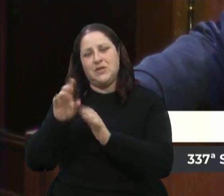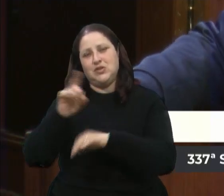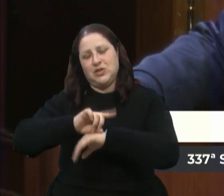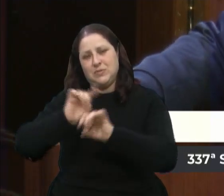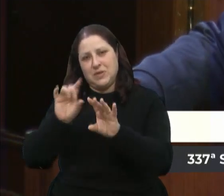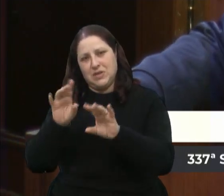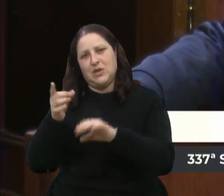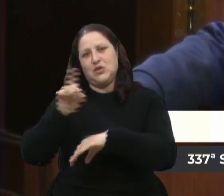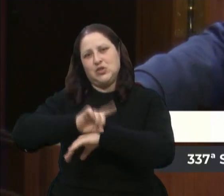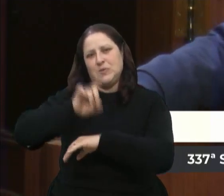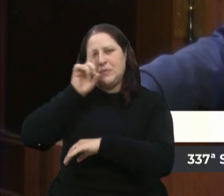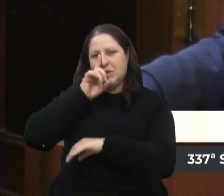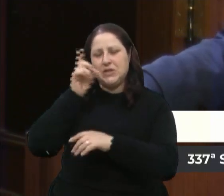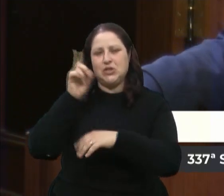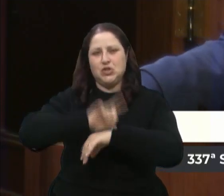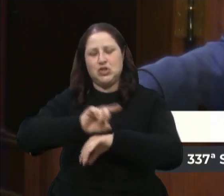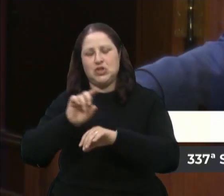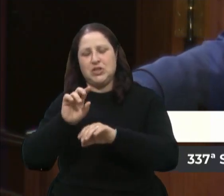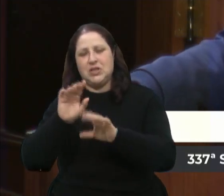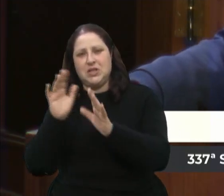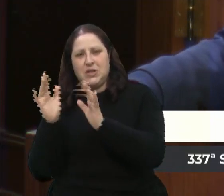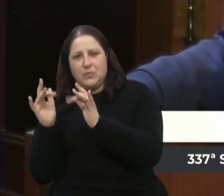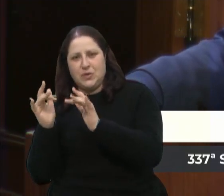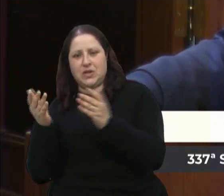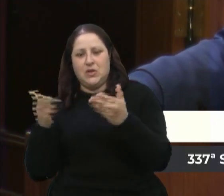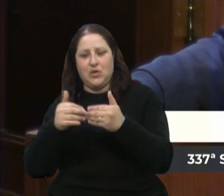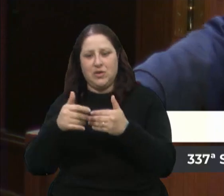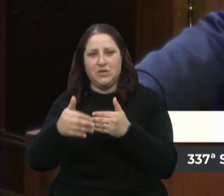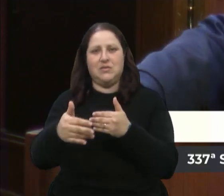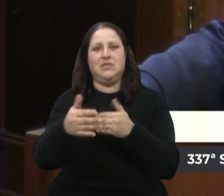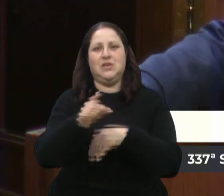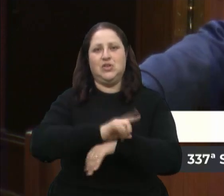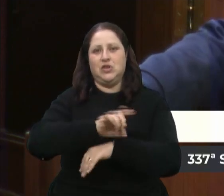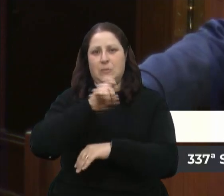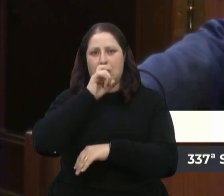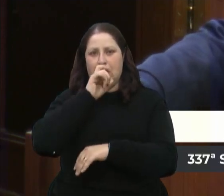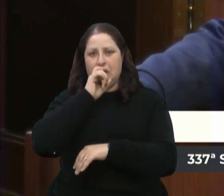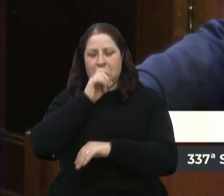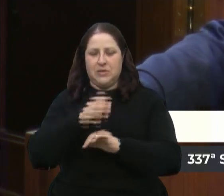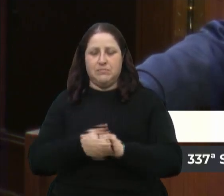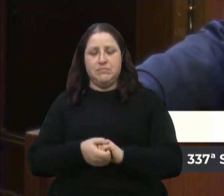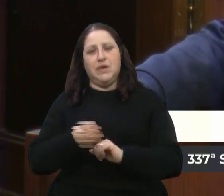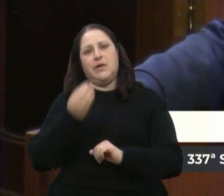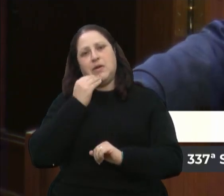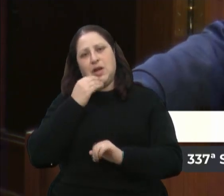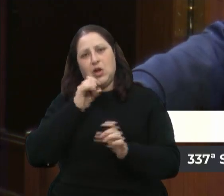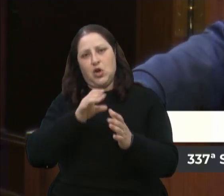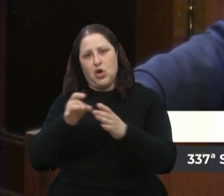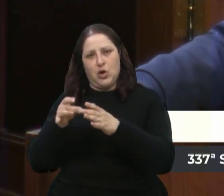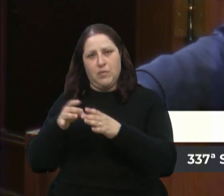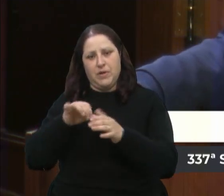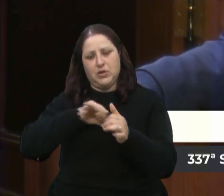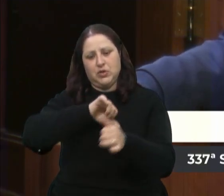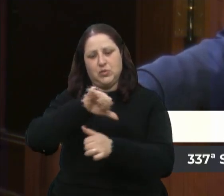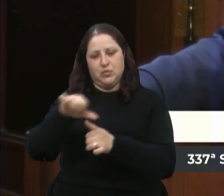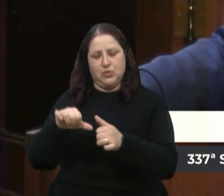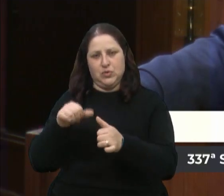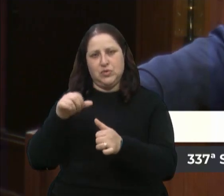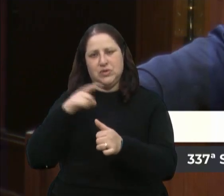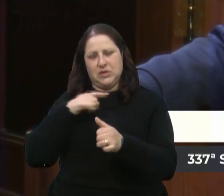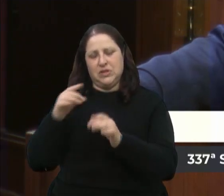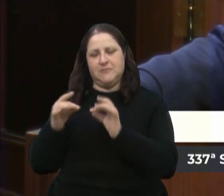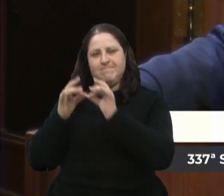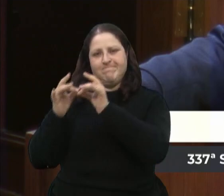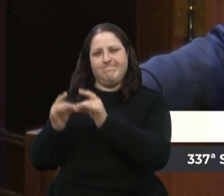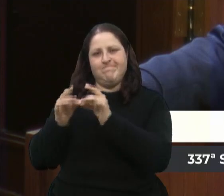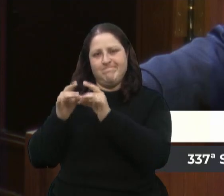Dia dos Namorados e agora Dia dos Pais. Claro que o comércio mudou muito e eu tenho uma ligação muito